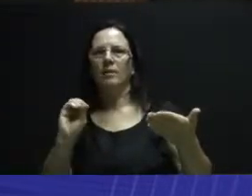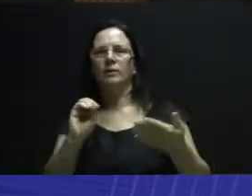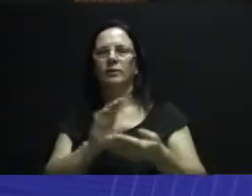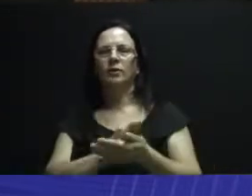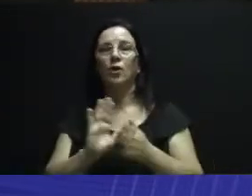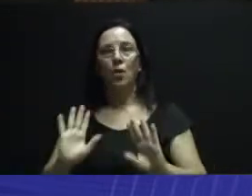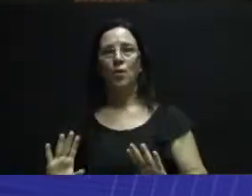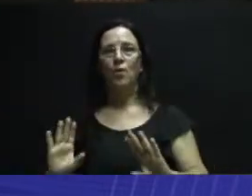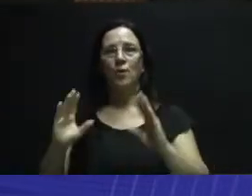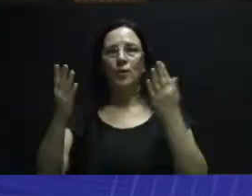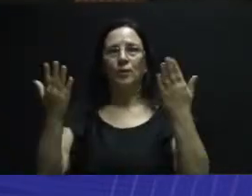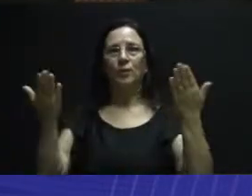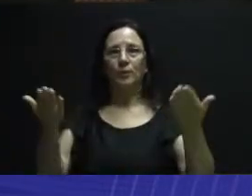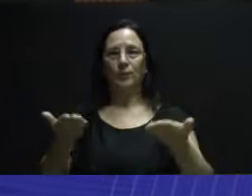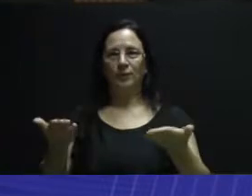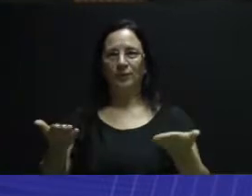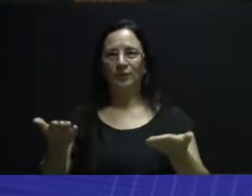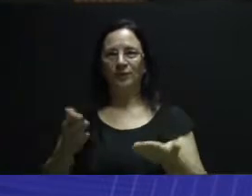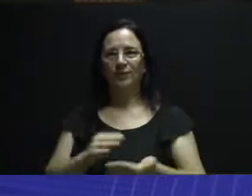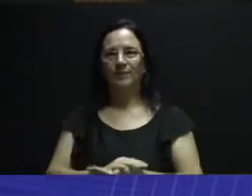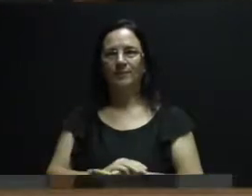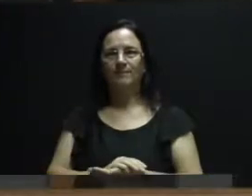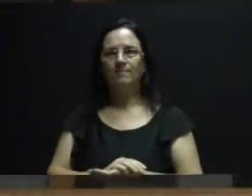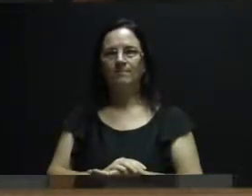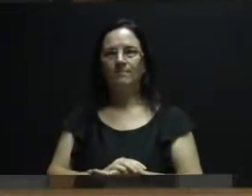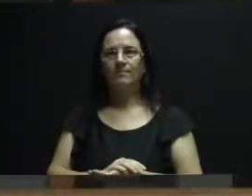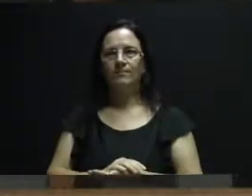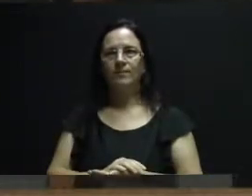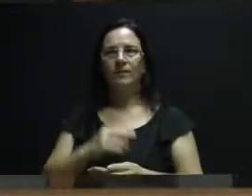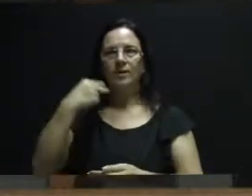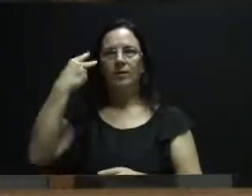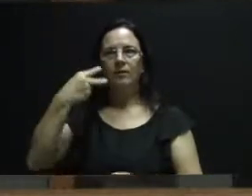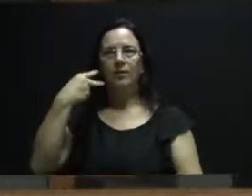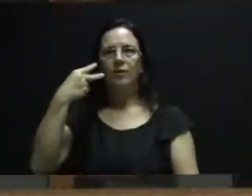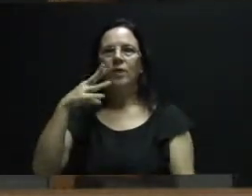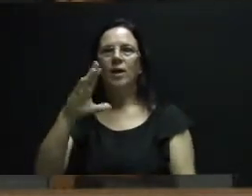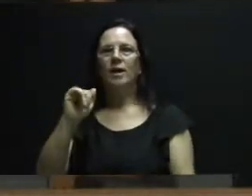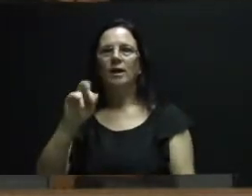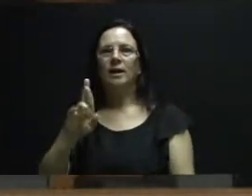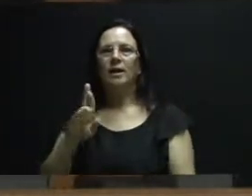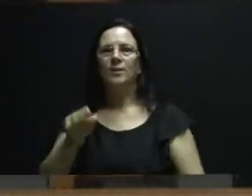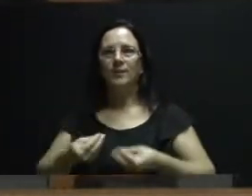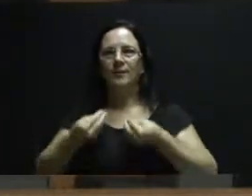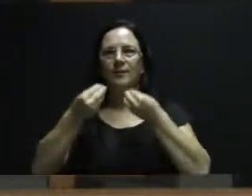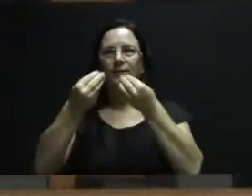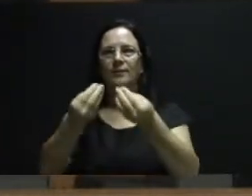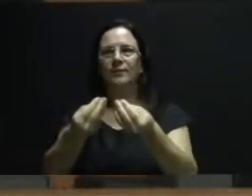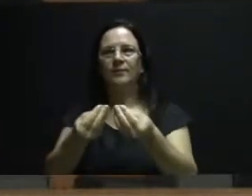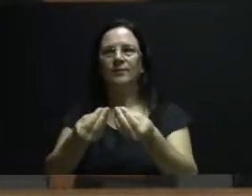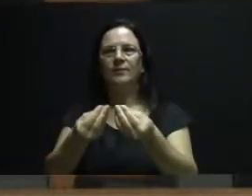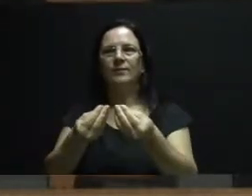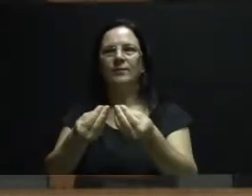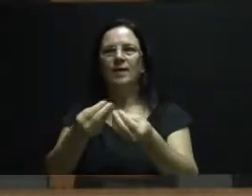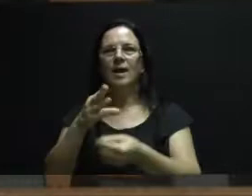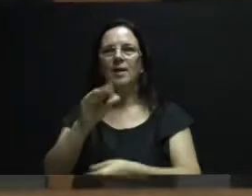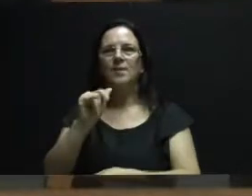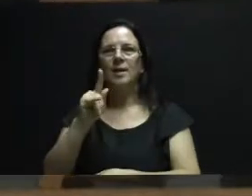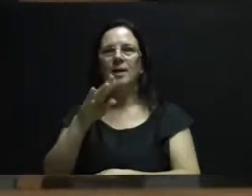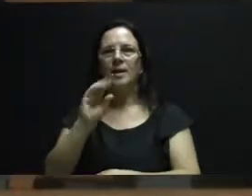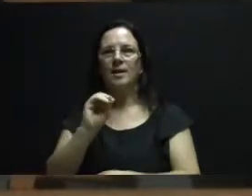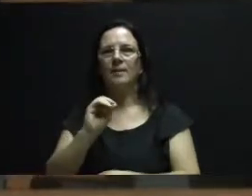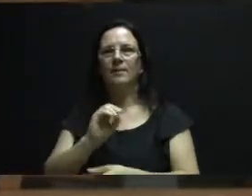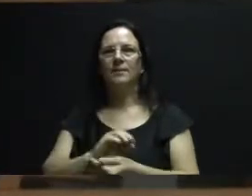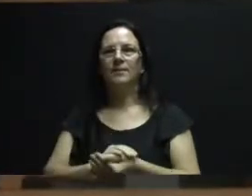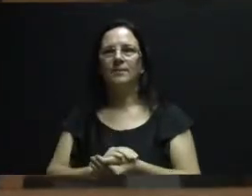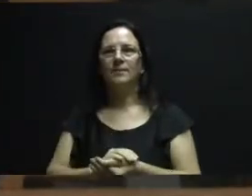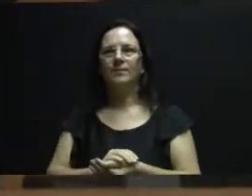é homenageado nesta solenidade. O vereador Kleber do Cavaco procederá à entrega da homenagem para Abelardo Tertuliano Sampaio.